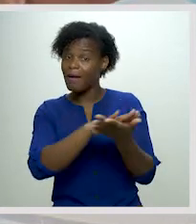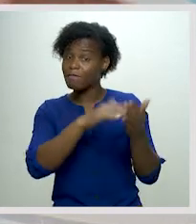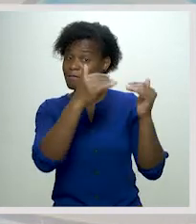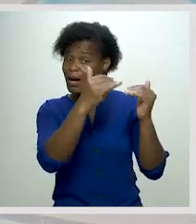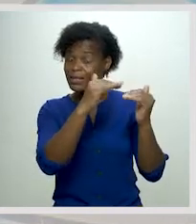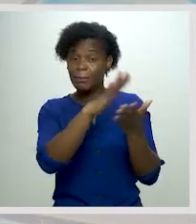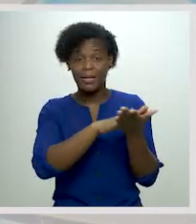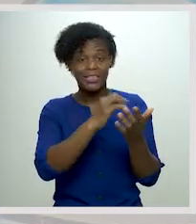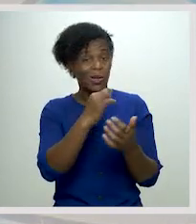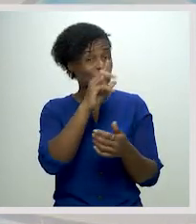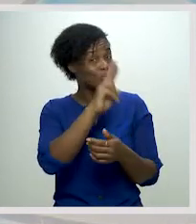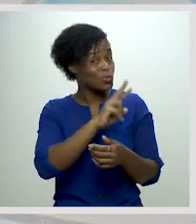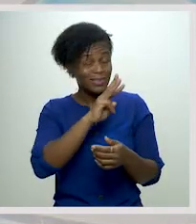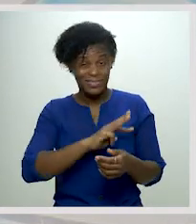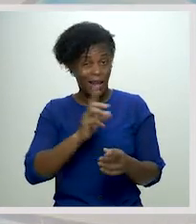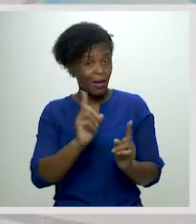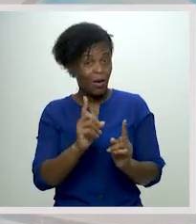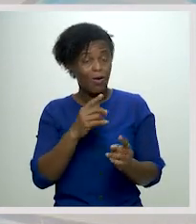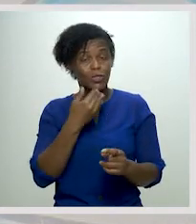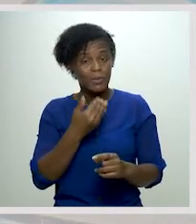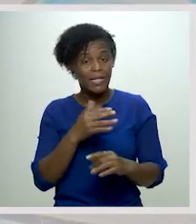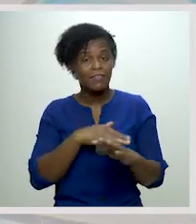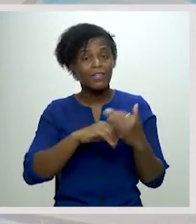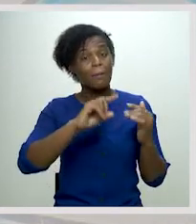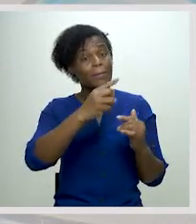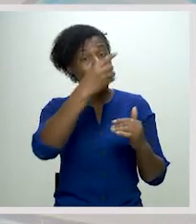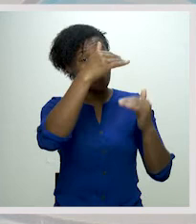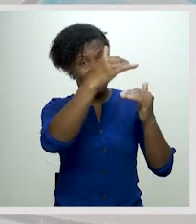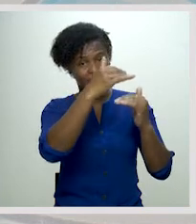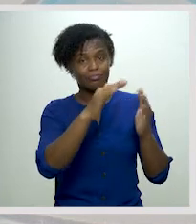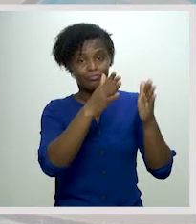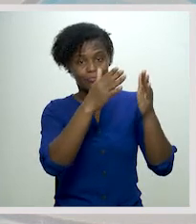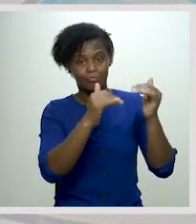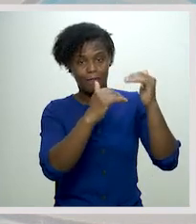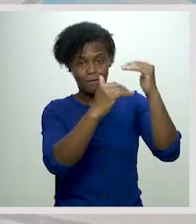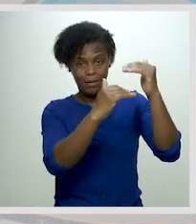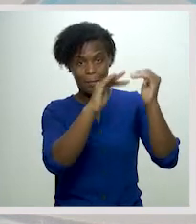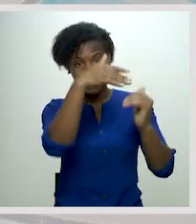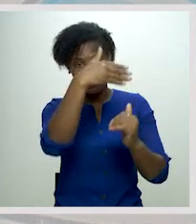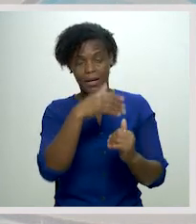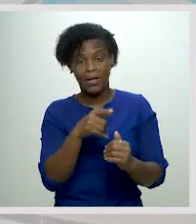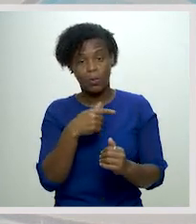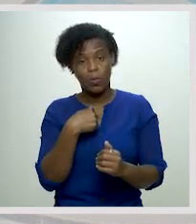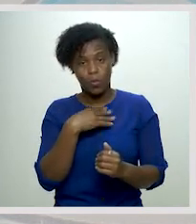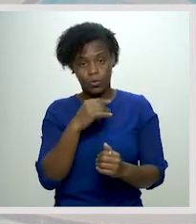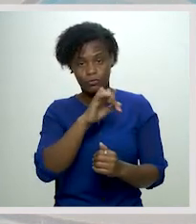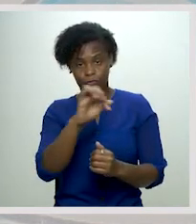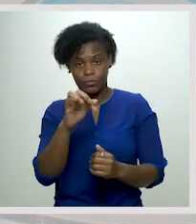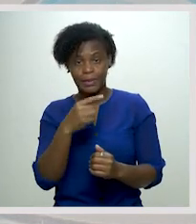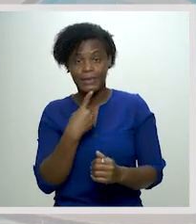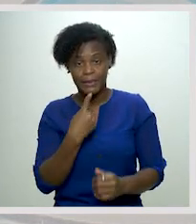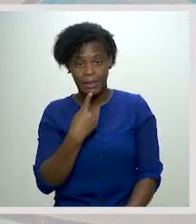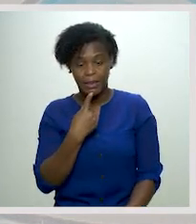fase, não na segunda nem na terceira. Fez a experiência da primeira fase. Gostaria que vocês